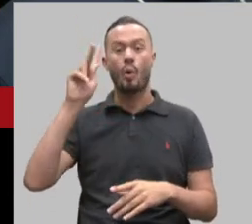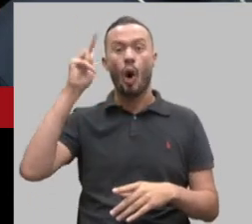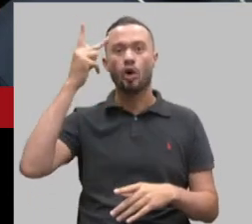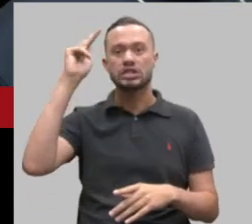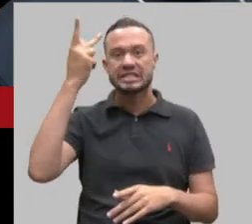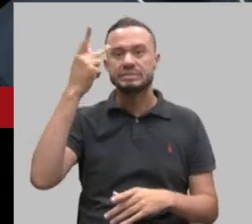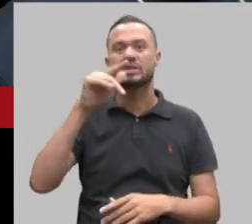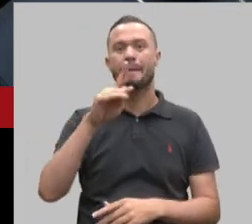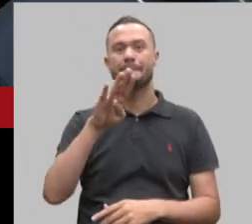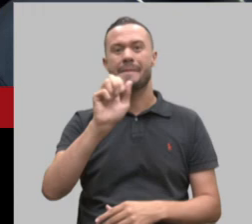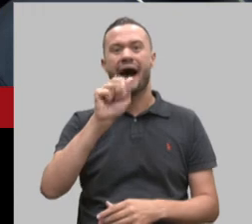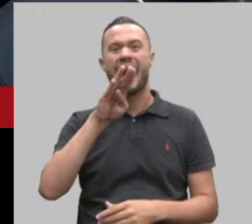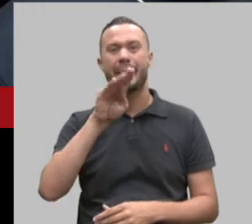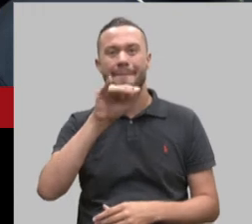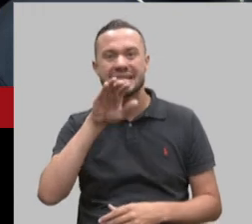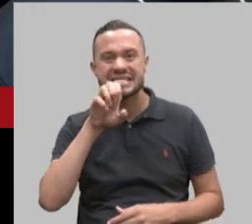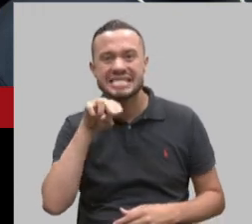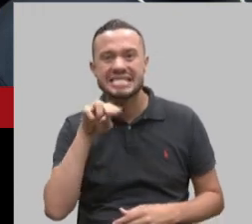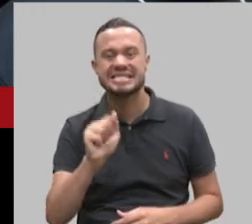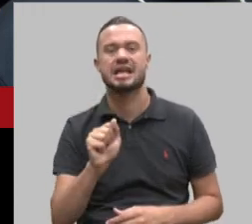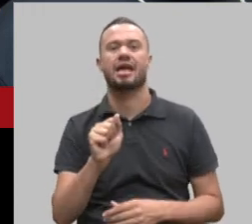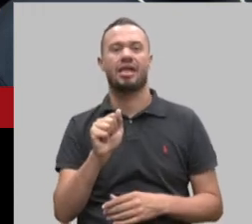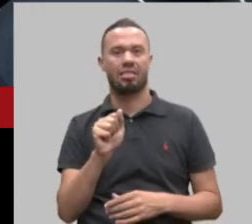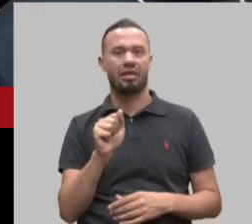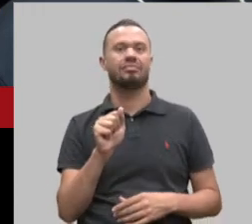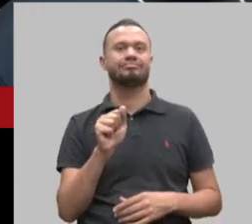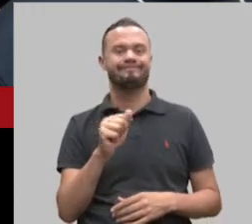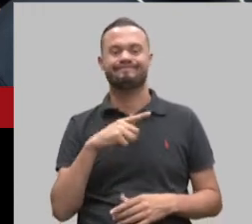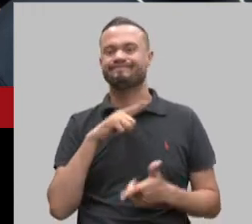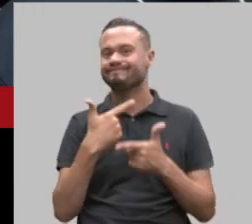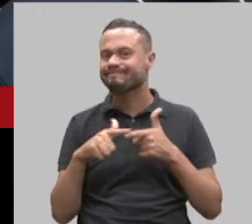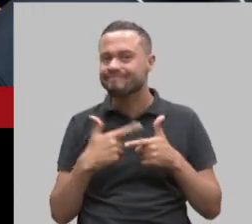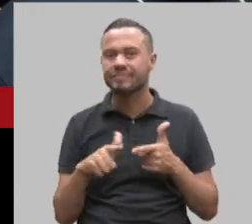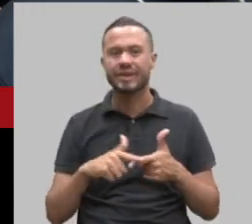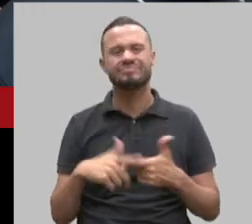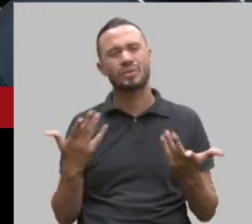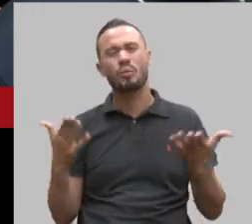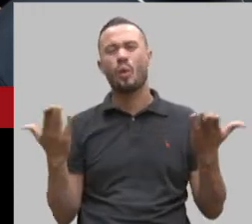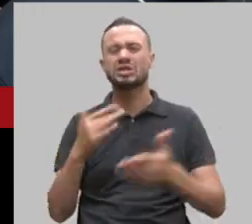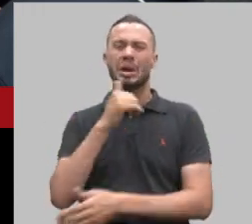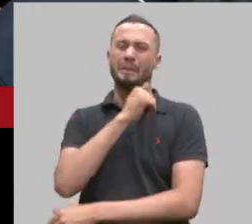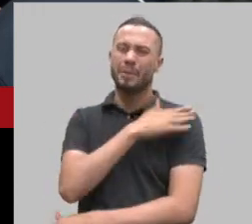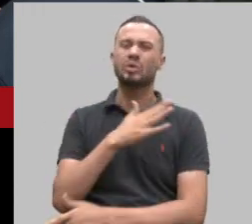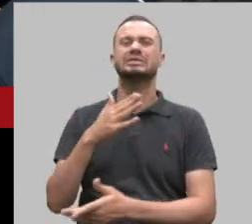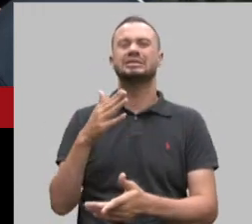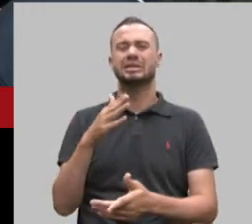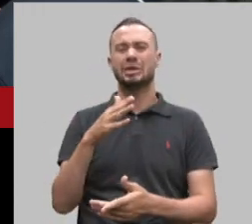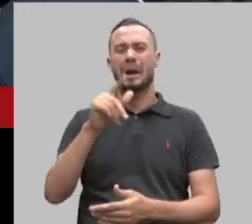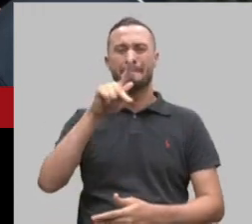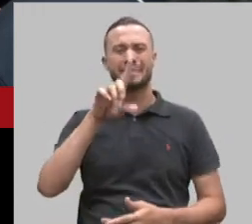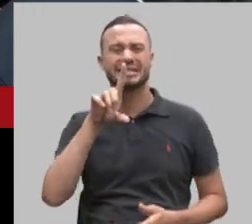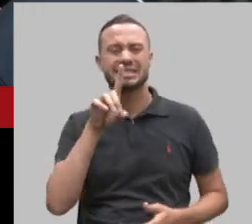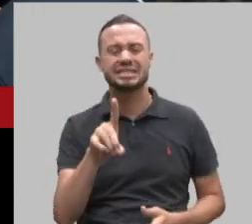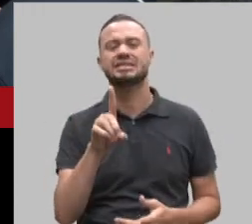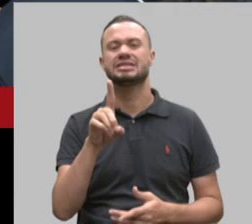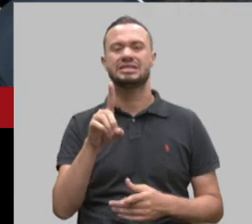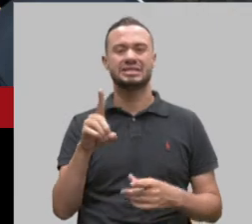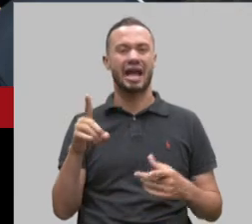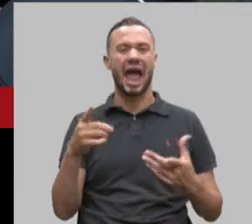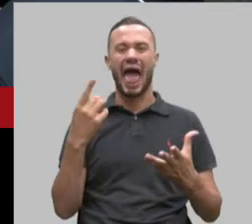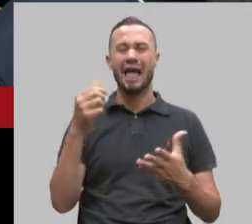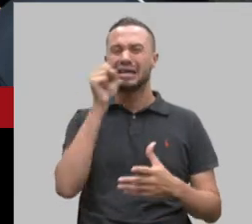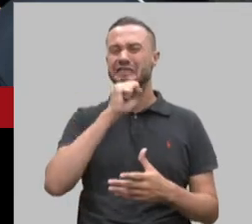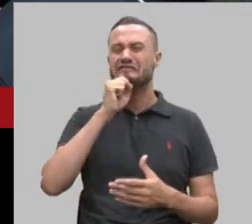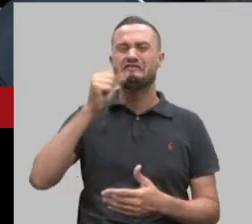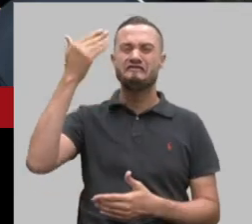holocausto brasileiro sabe então ter preconceito com pcd é uma coisa totalmente enraizada até usar